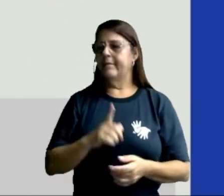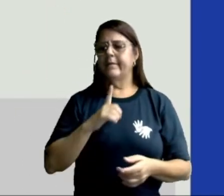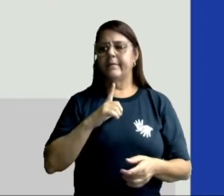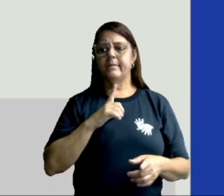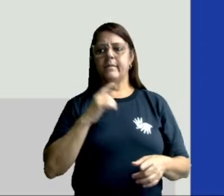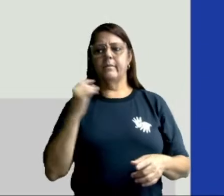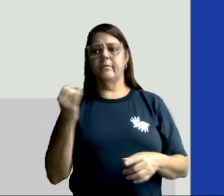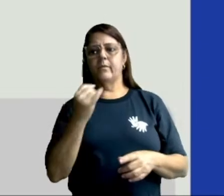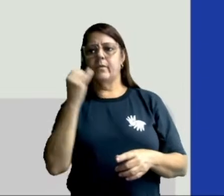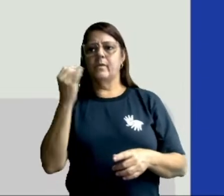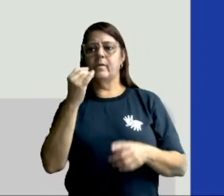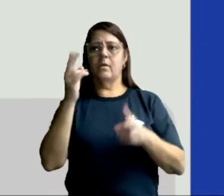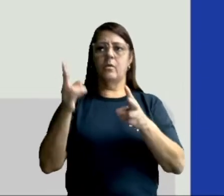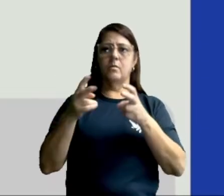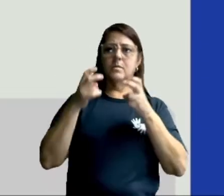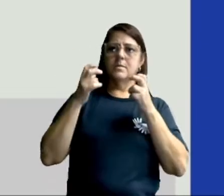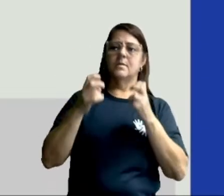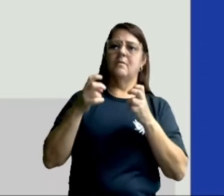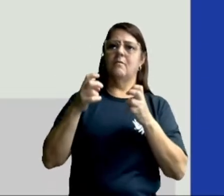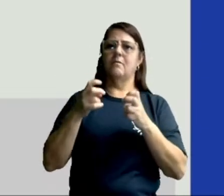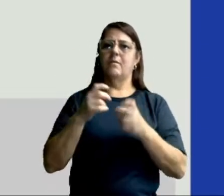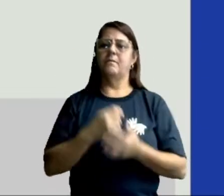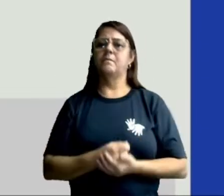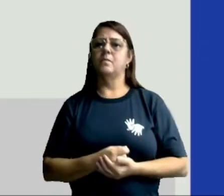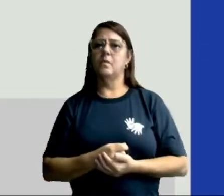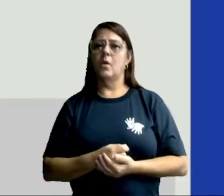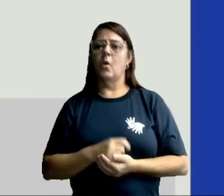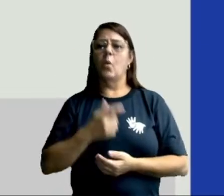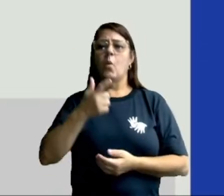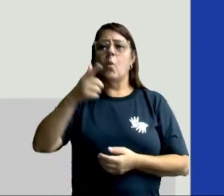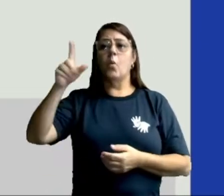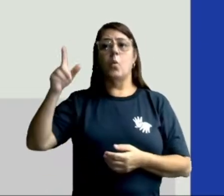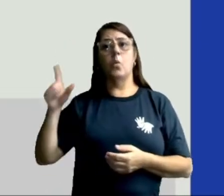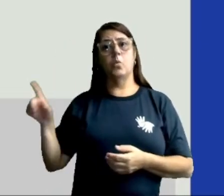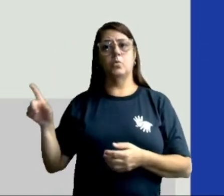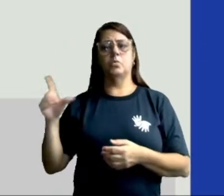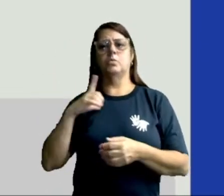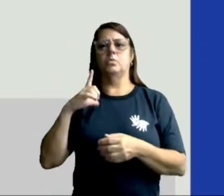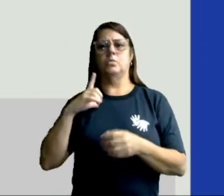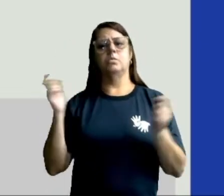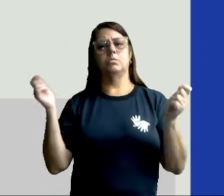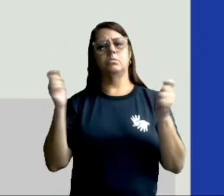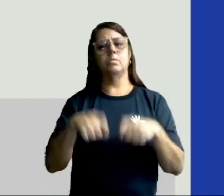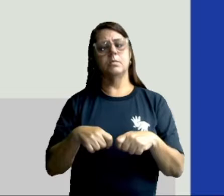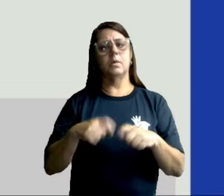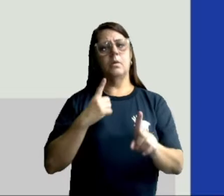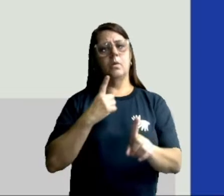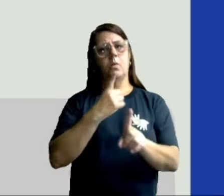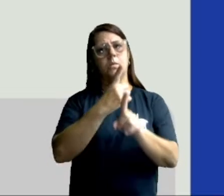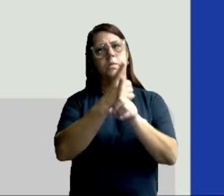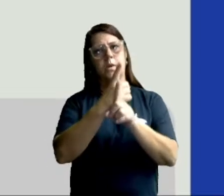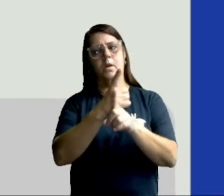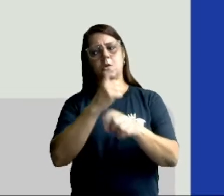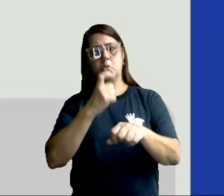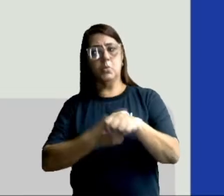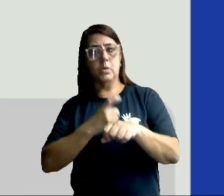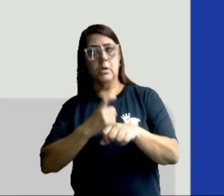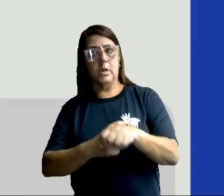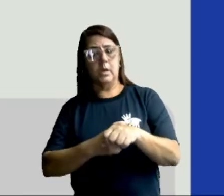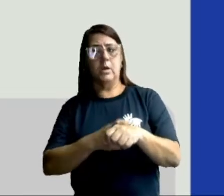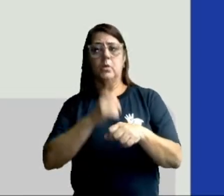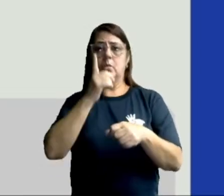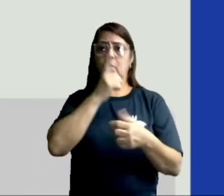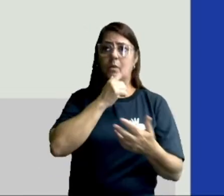Outra questão importante que nós vamos observar é que outros materiais eles podem também ser encontrados no estado sólido,